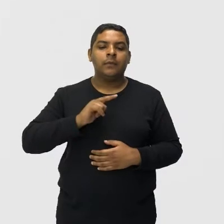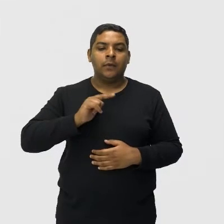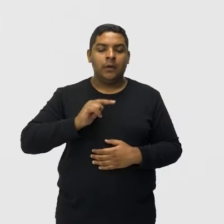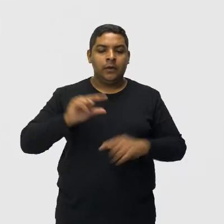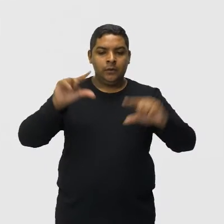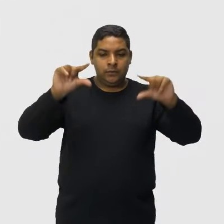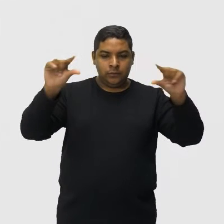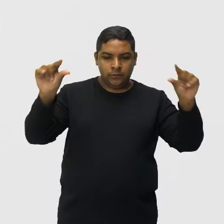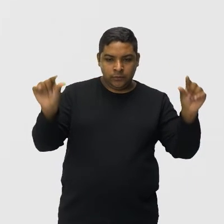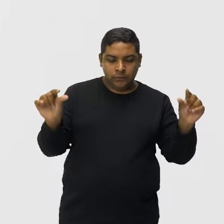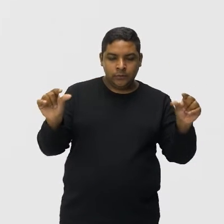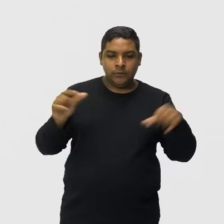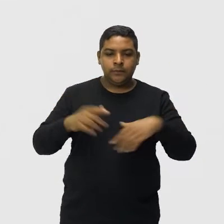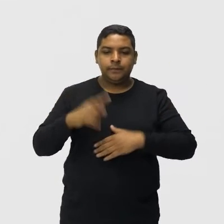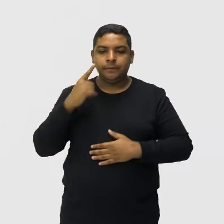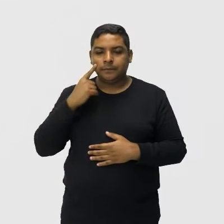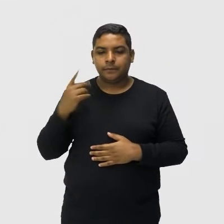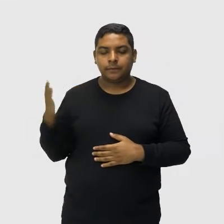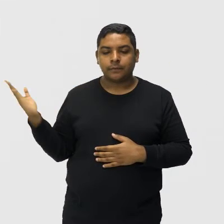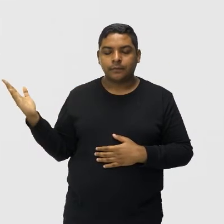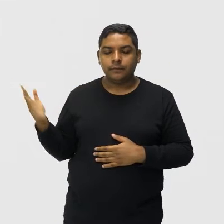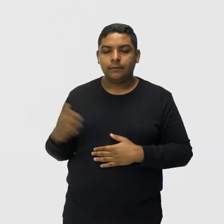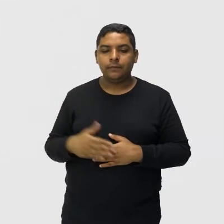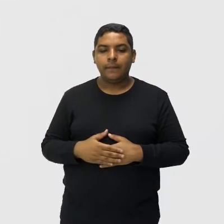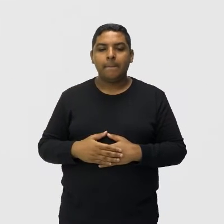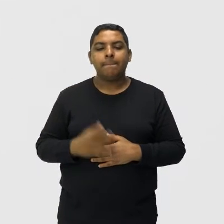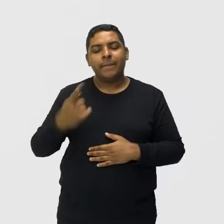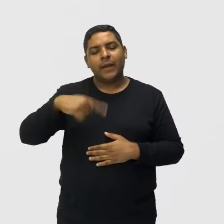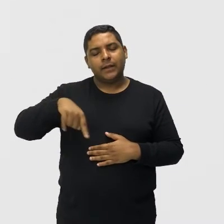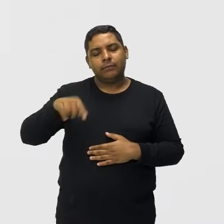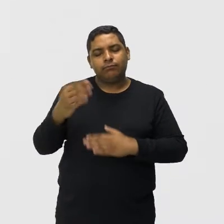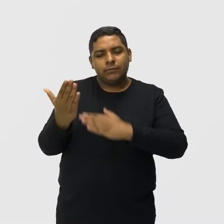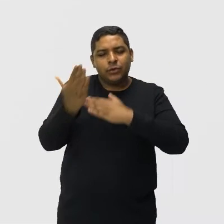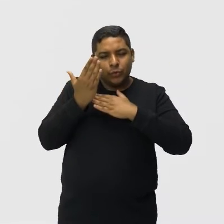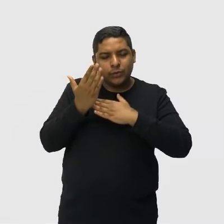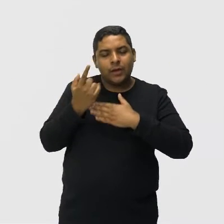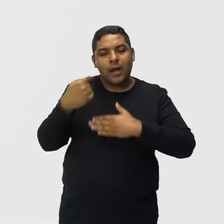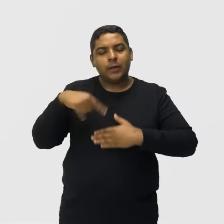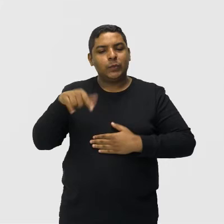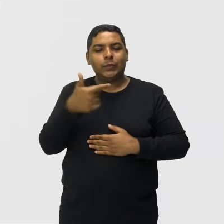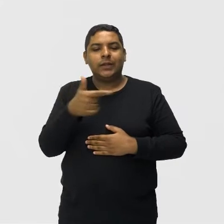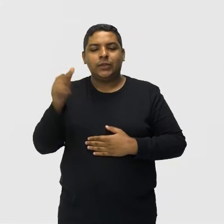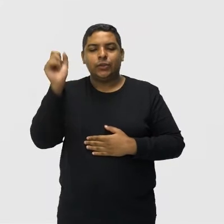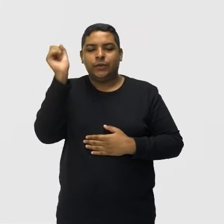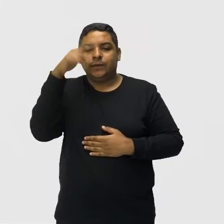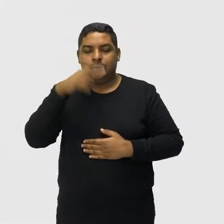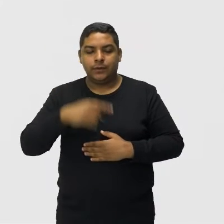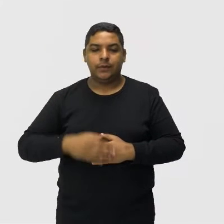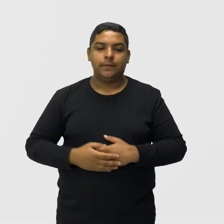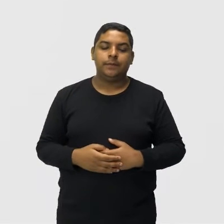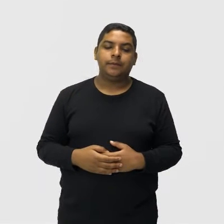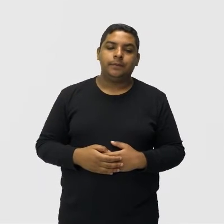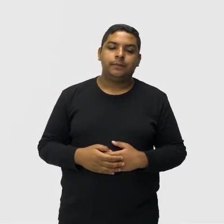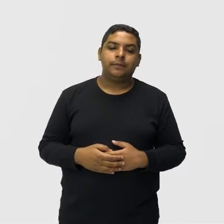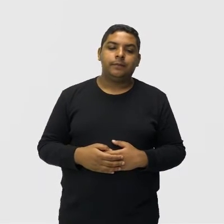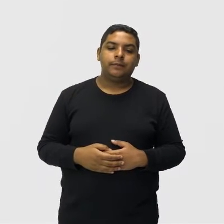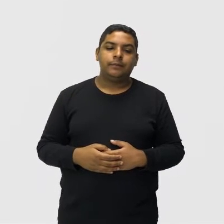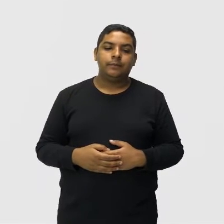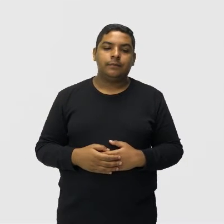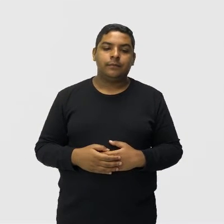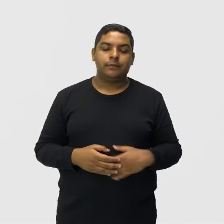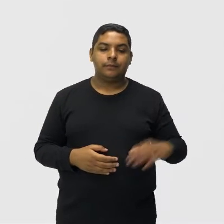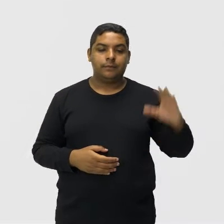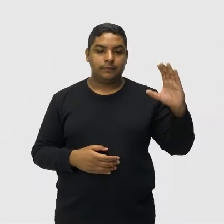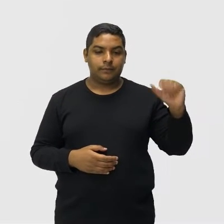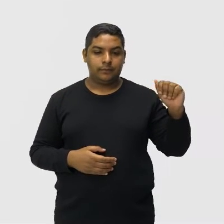tá? Só para ajudar a gente, para a gente não ter dificuldade na hora de nomenclatura, né? Então, eu tenho carbonila